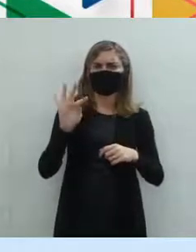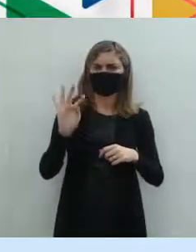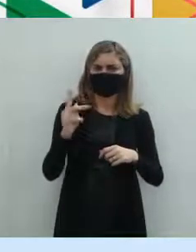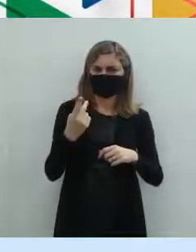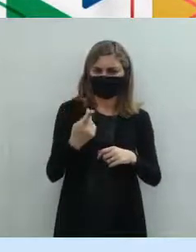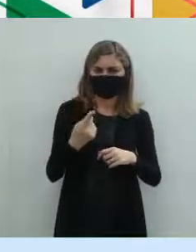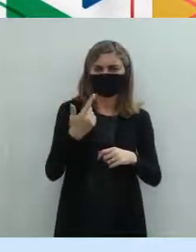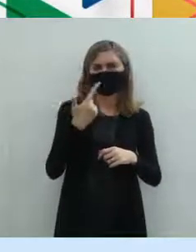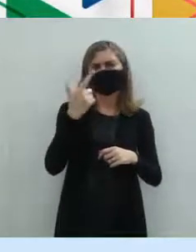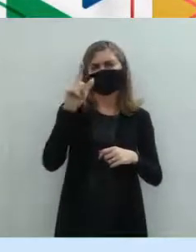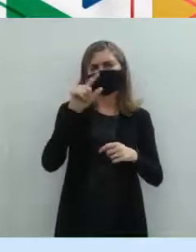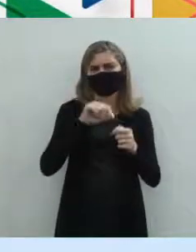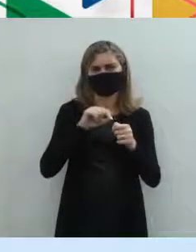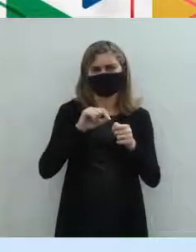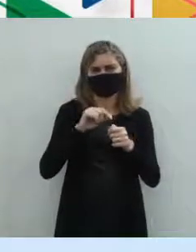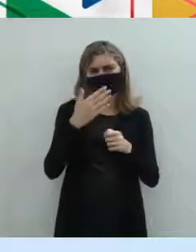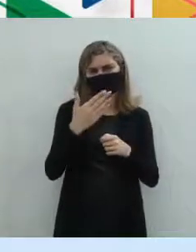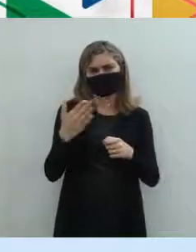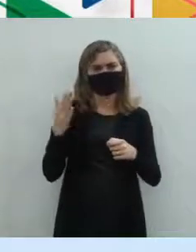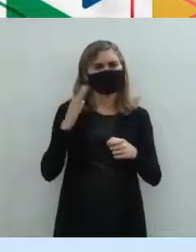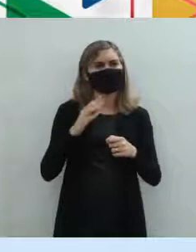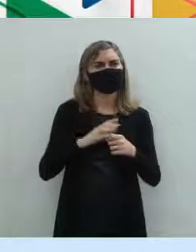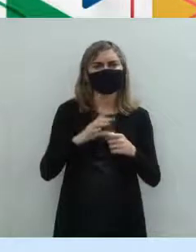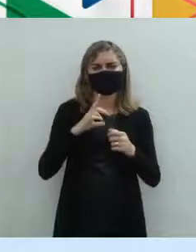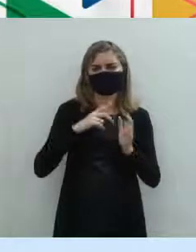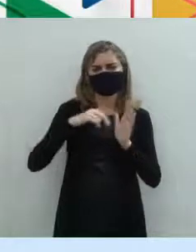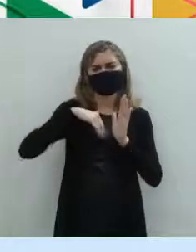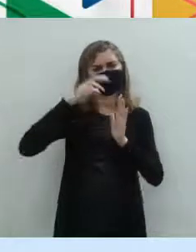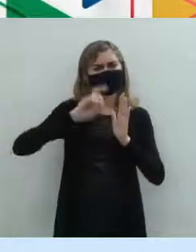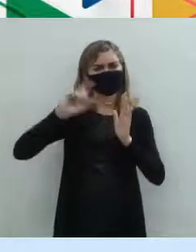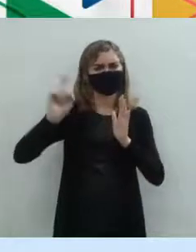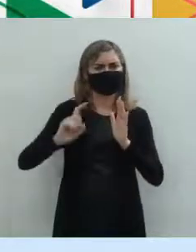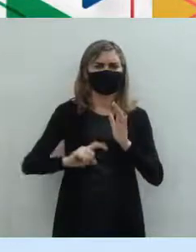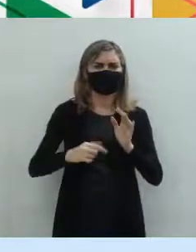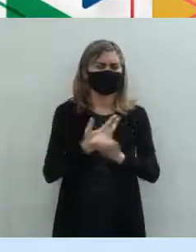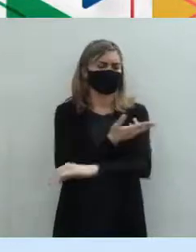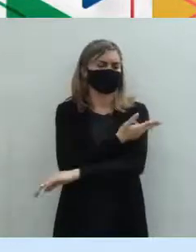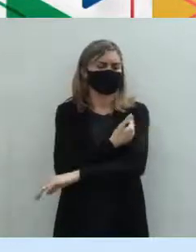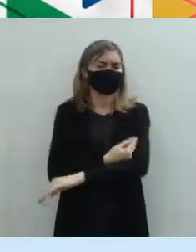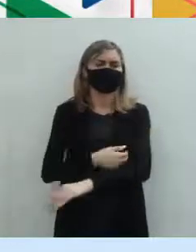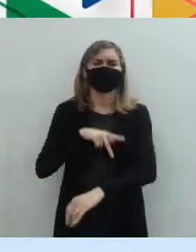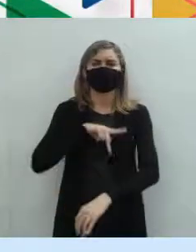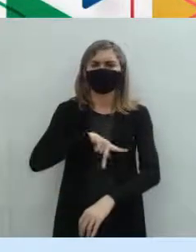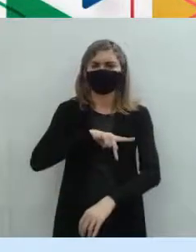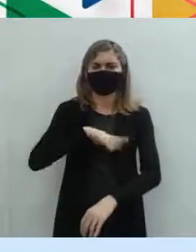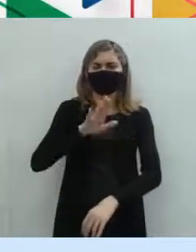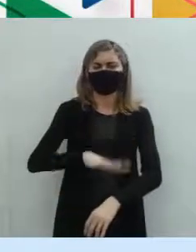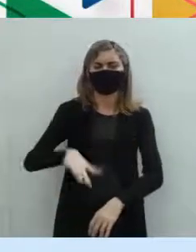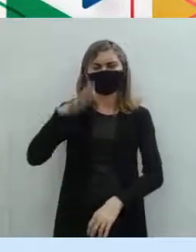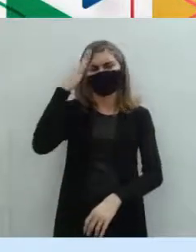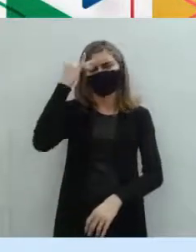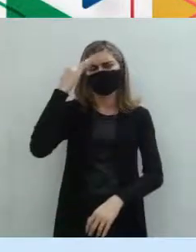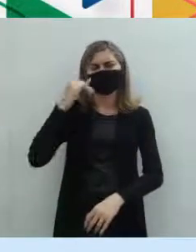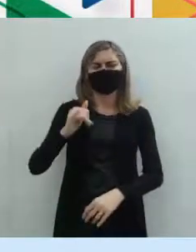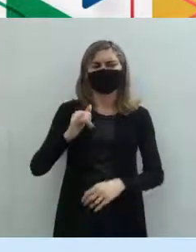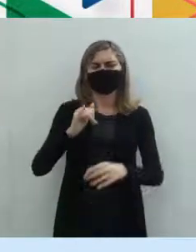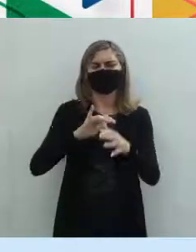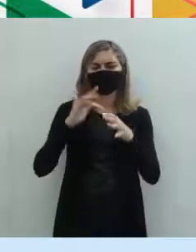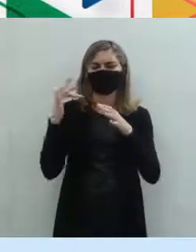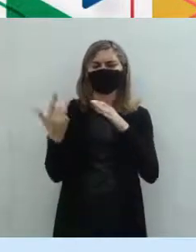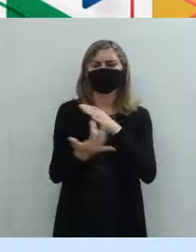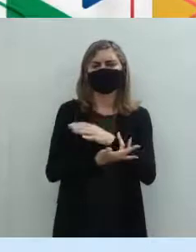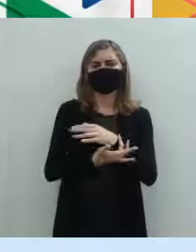vai fazer. Então, ele é um grafiteiro e tatuador português que é sucesso nas redes sociais. As suas